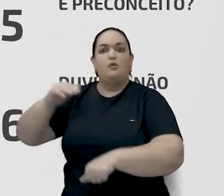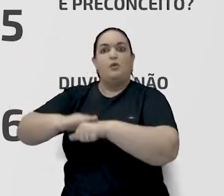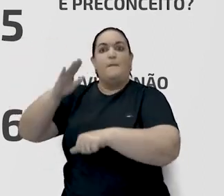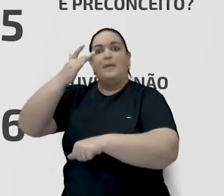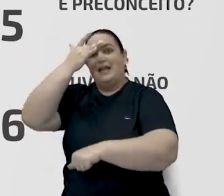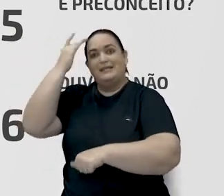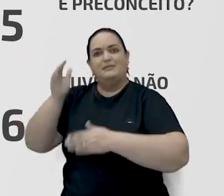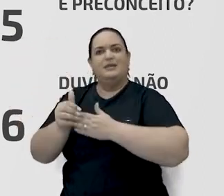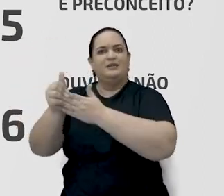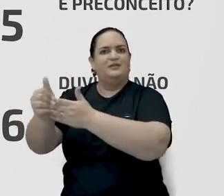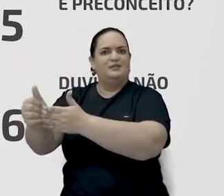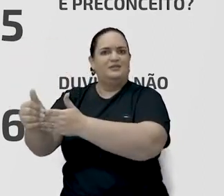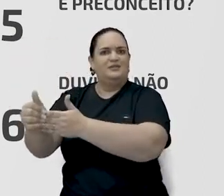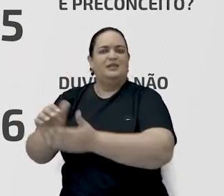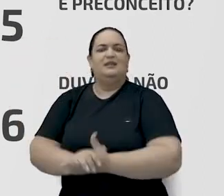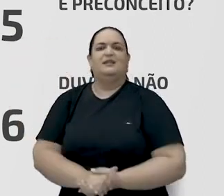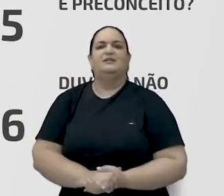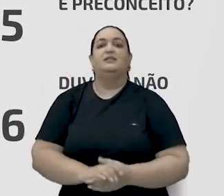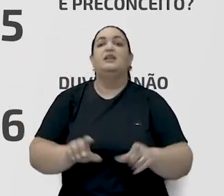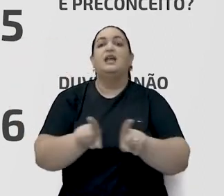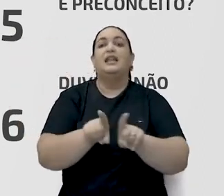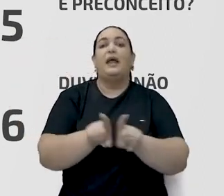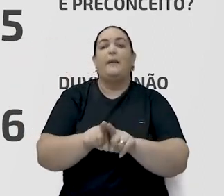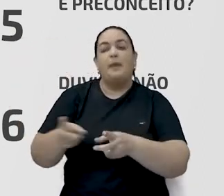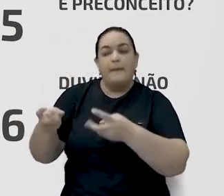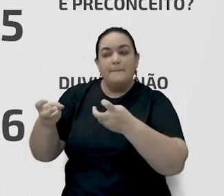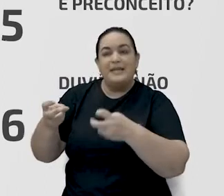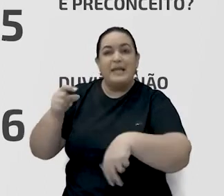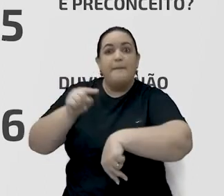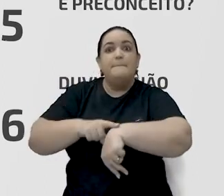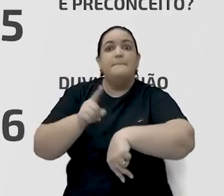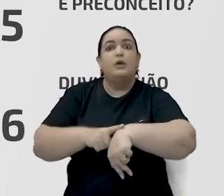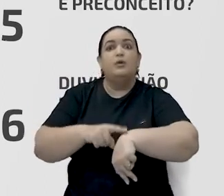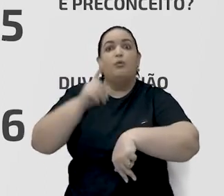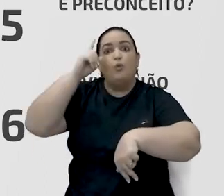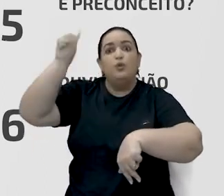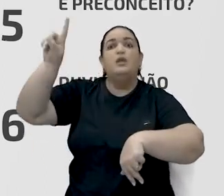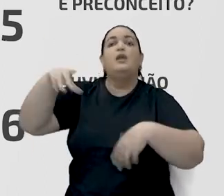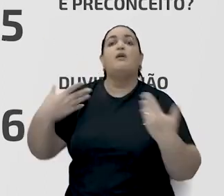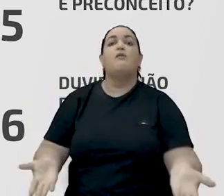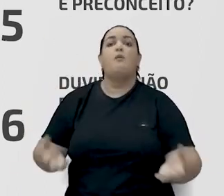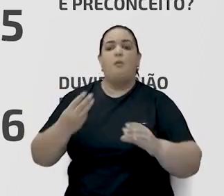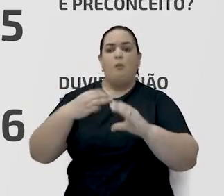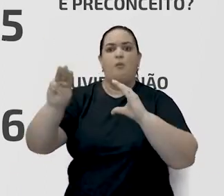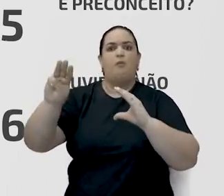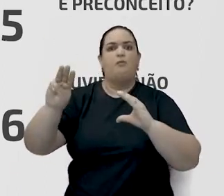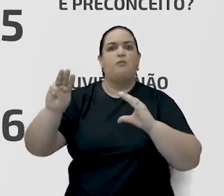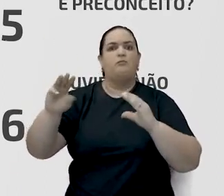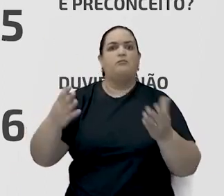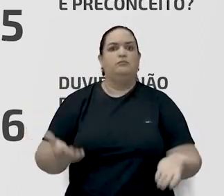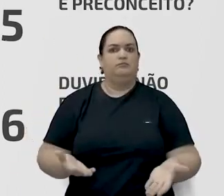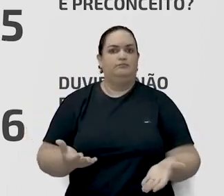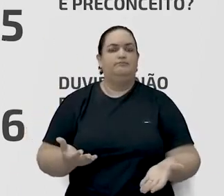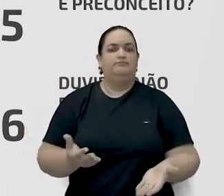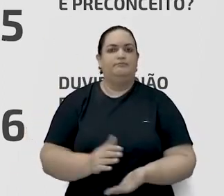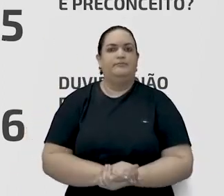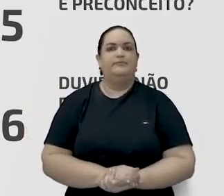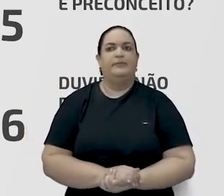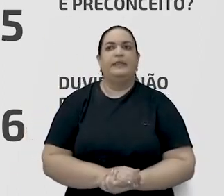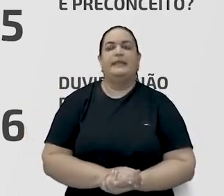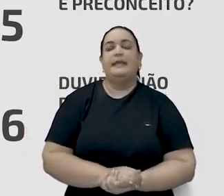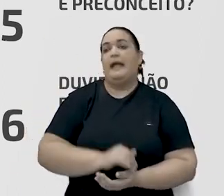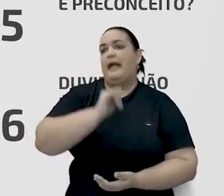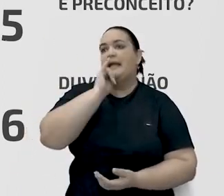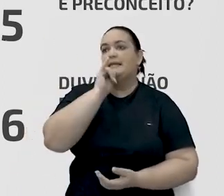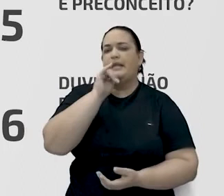Prestar sempre atenção na data. Muitas fake news acontecem por causa de datas. Você